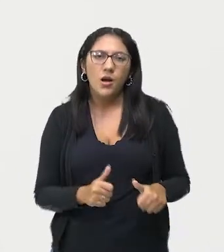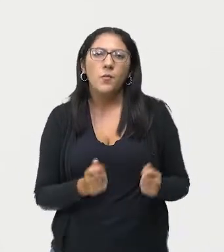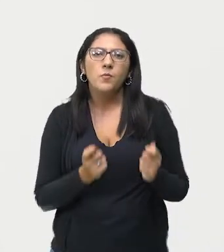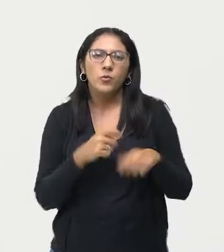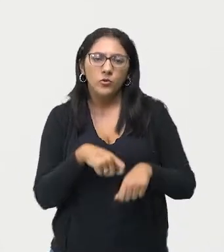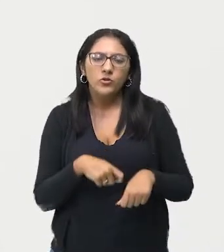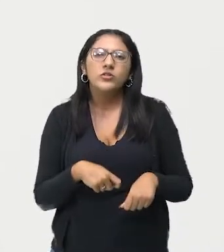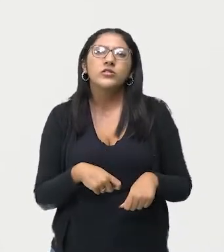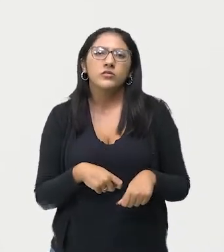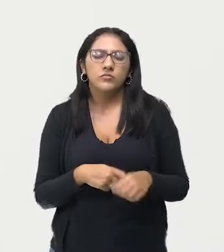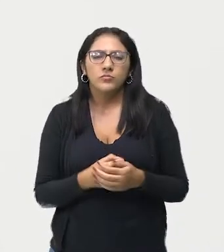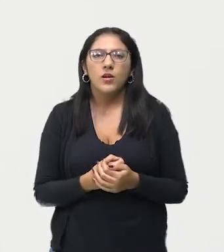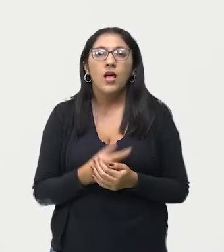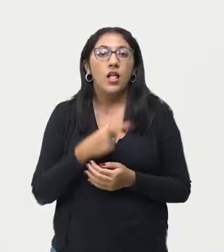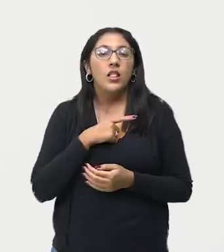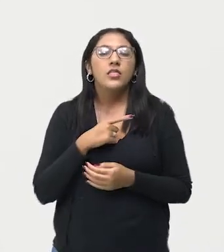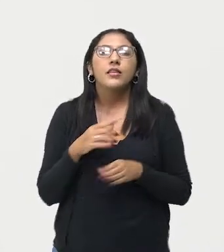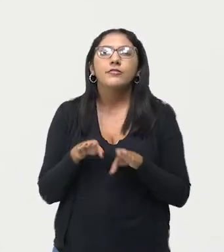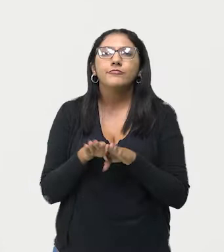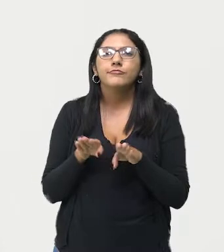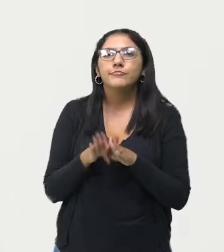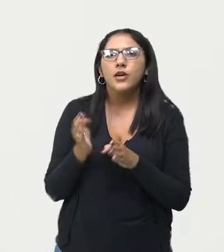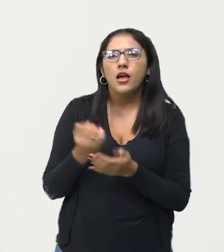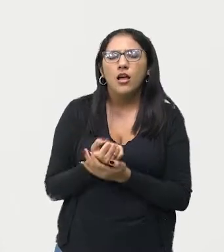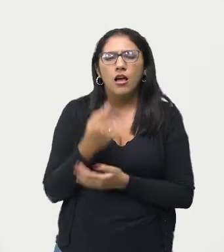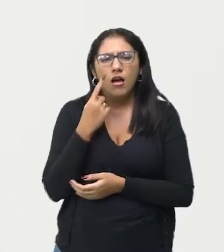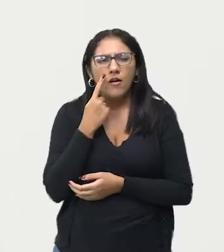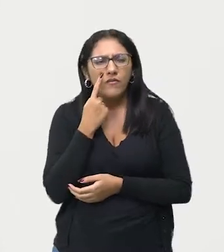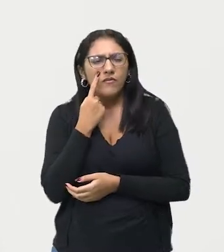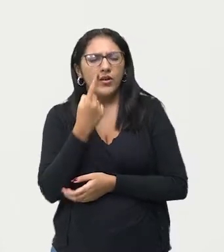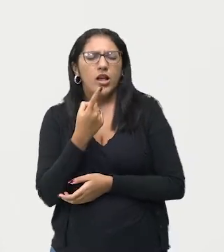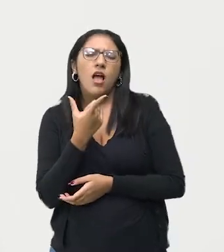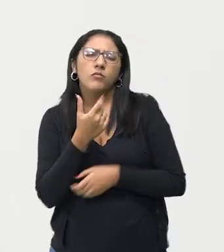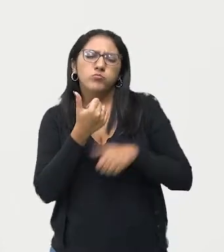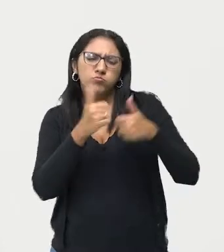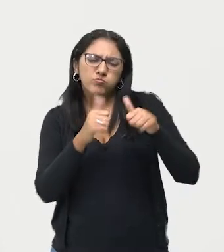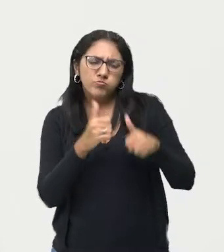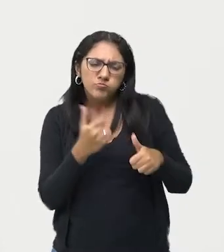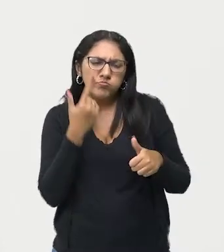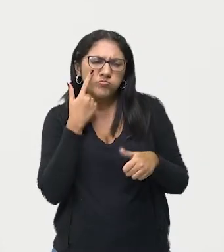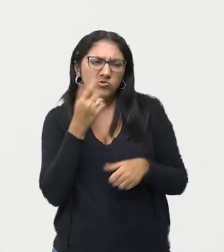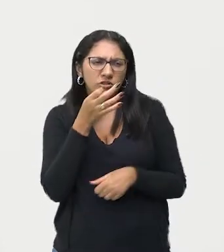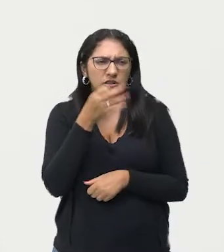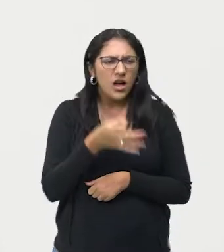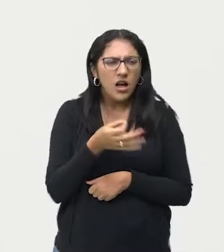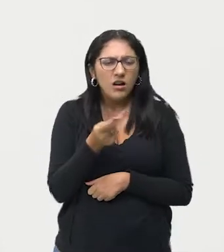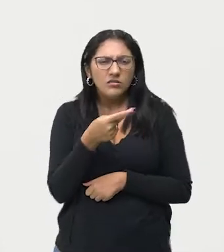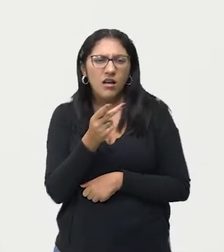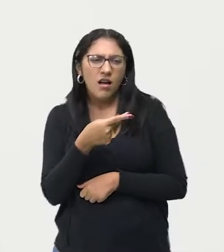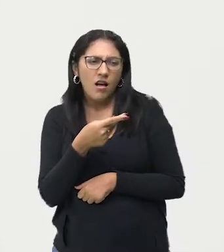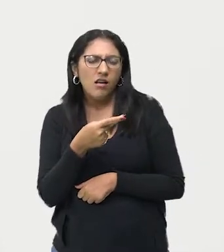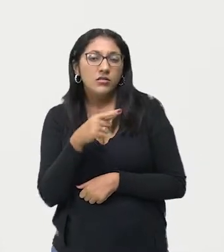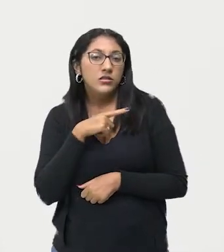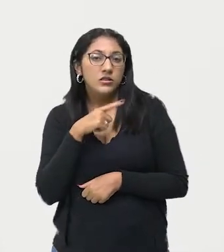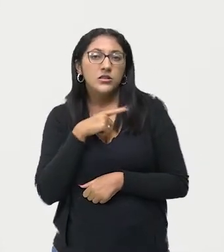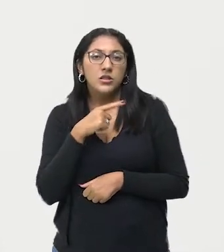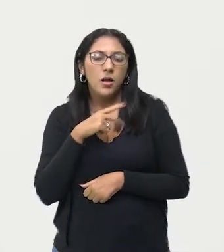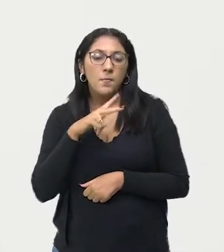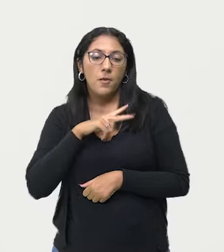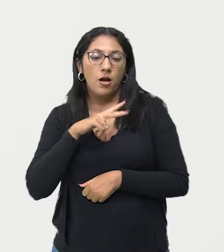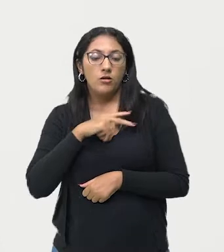Avaliar, fazer aquele famoso juízo de valor, julgar, tá bom? Avaliar